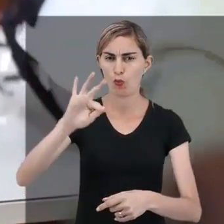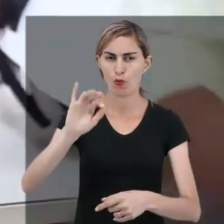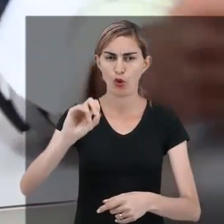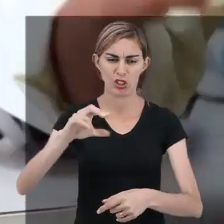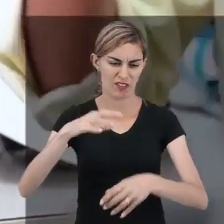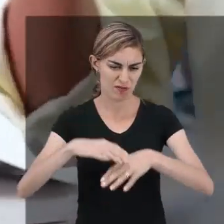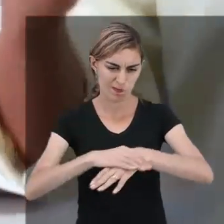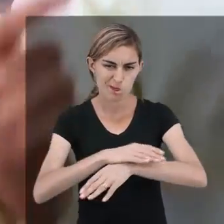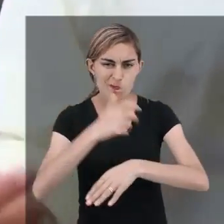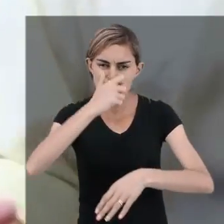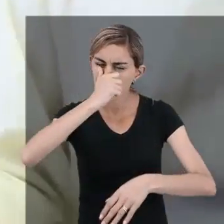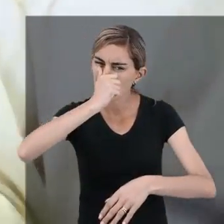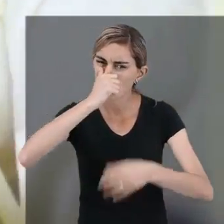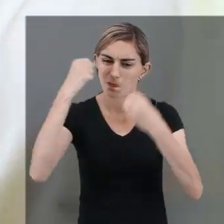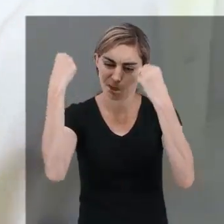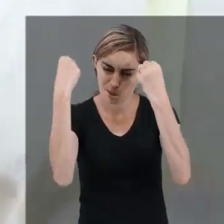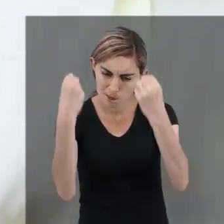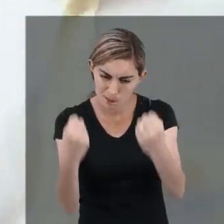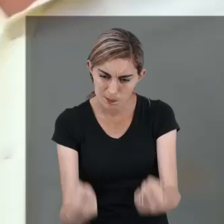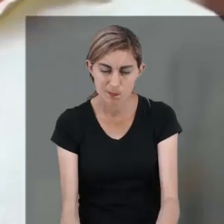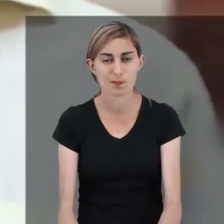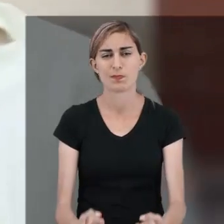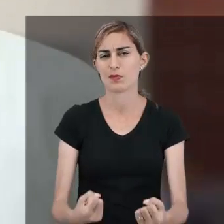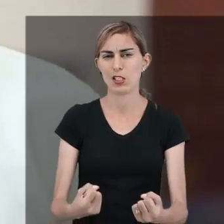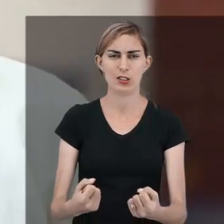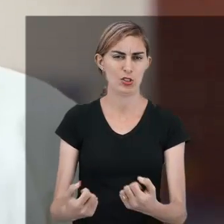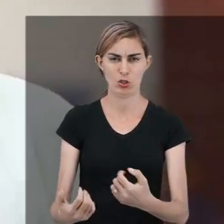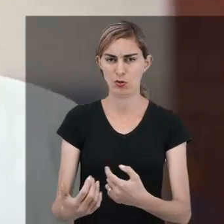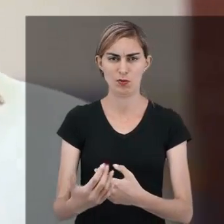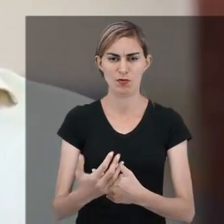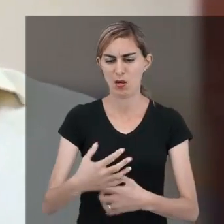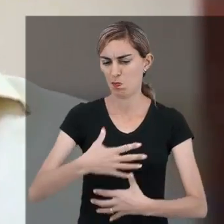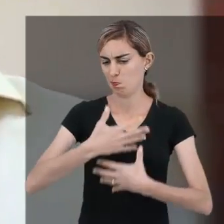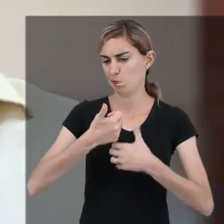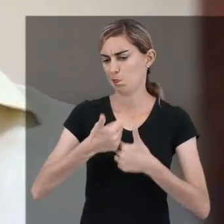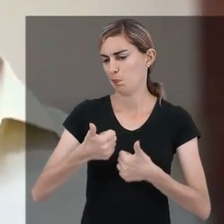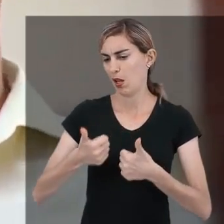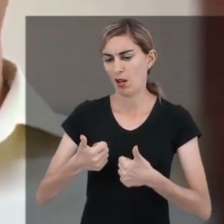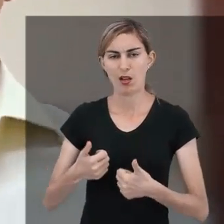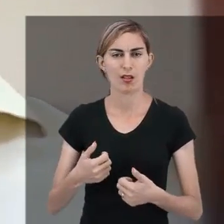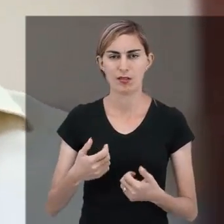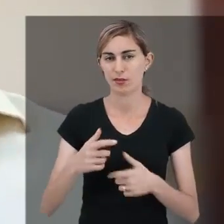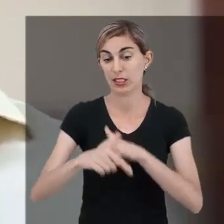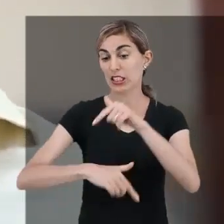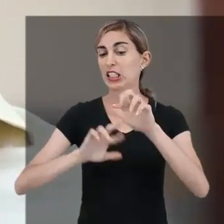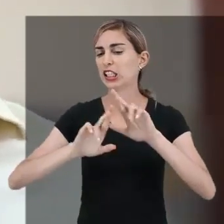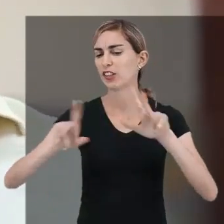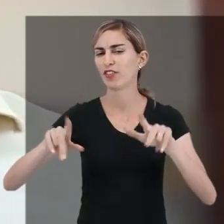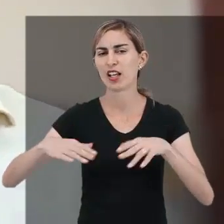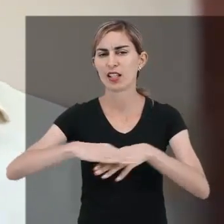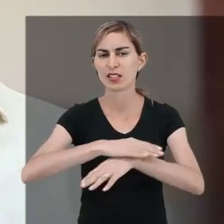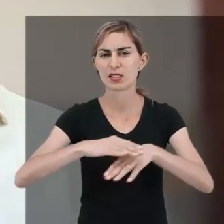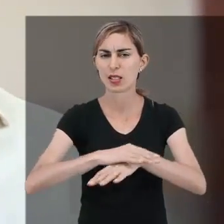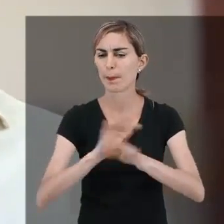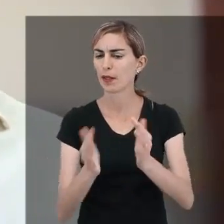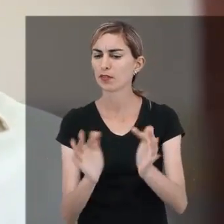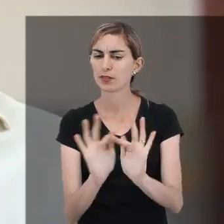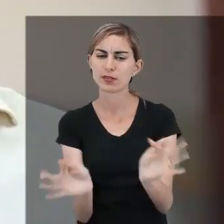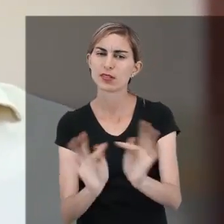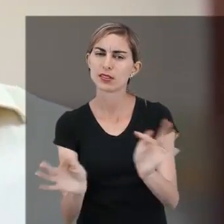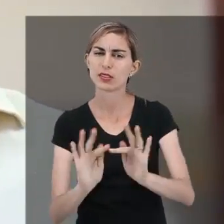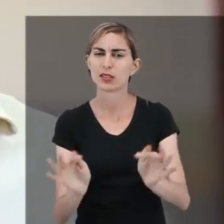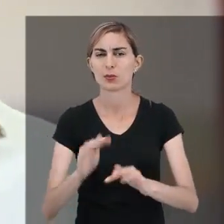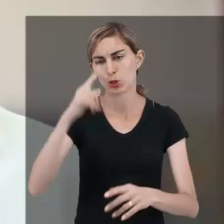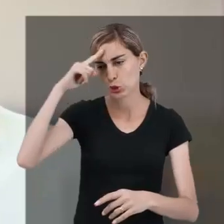ela aperta, ela é pesada, então ela não vai dar um conforto adequado para o trabalhador, diferente de um tênis, um sapato que ele usa no dia a